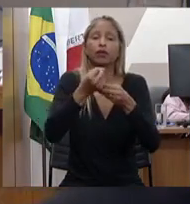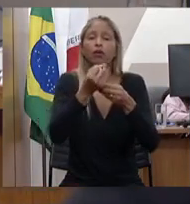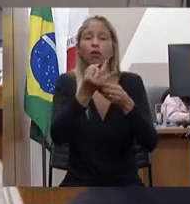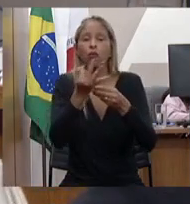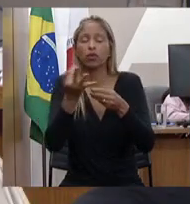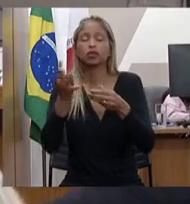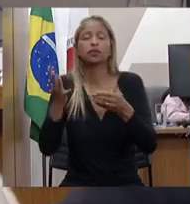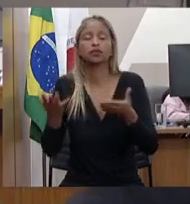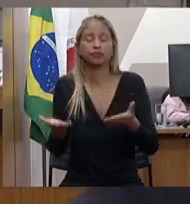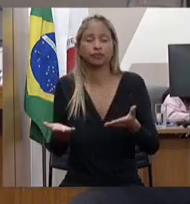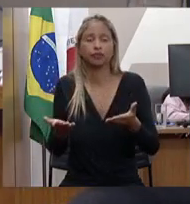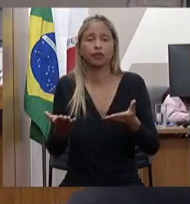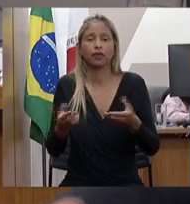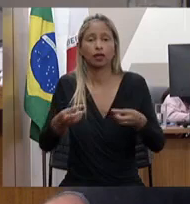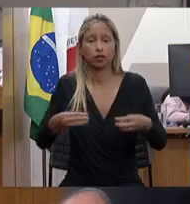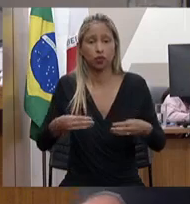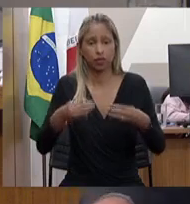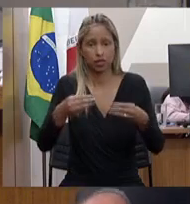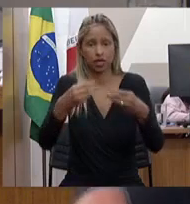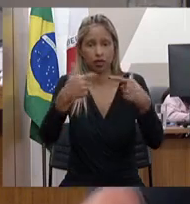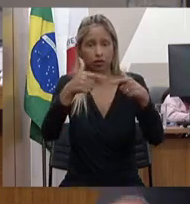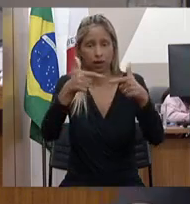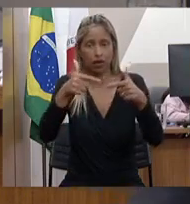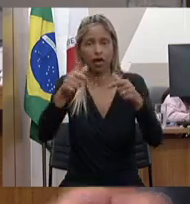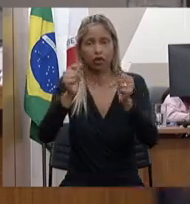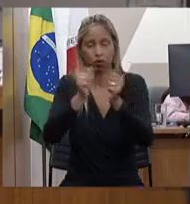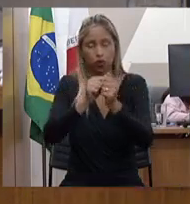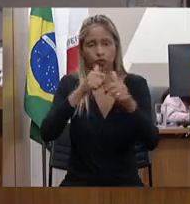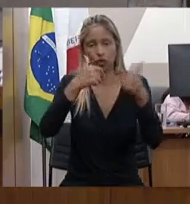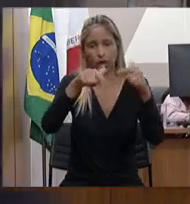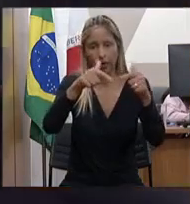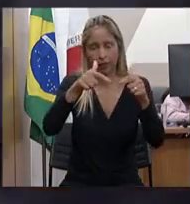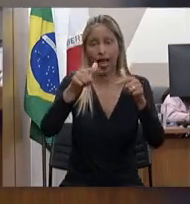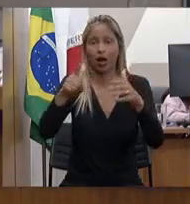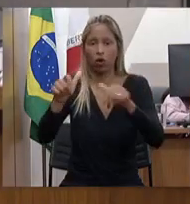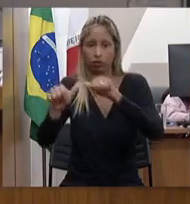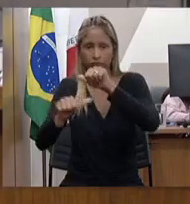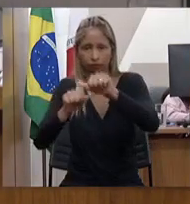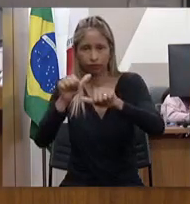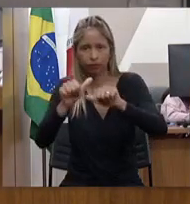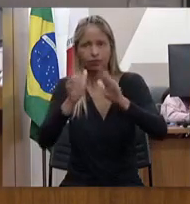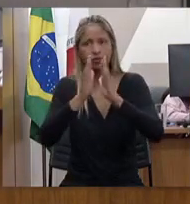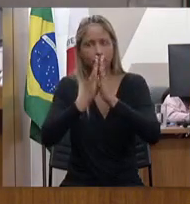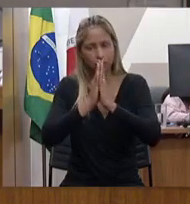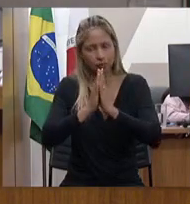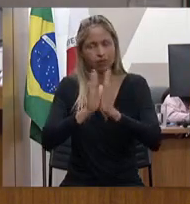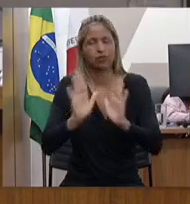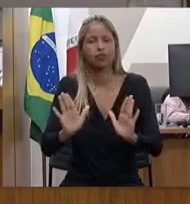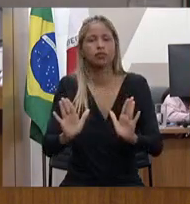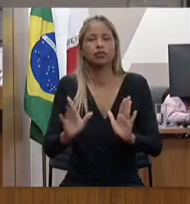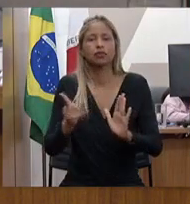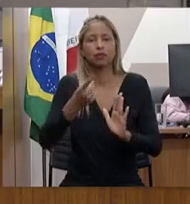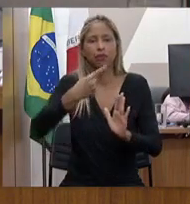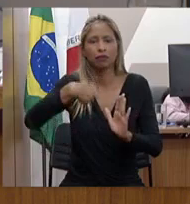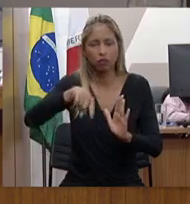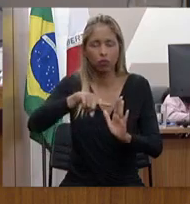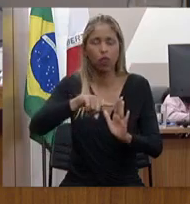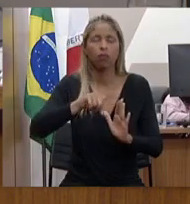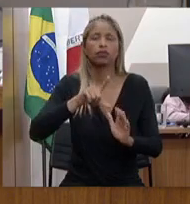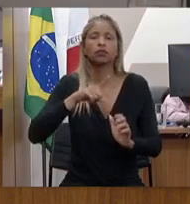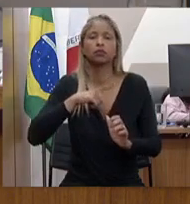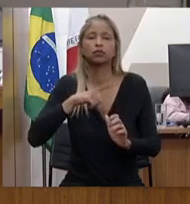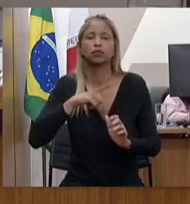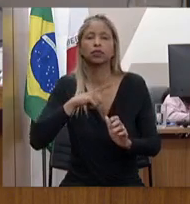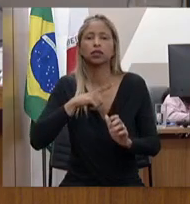a atuação do Ministério de Trabalho e Emprego agora revitalizado Ainda bem né que nós que estamos nesse